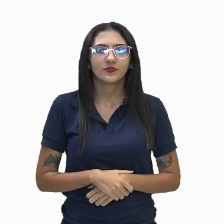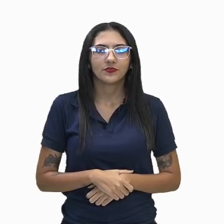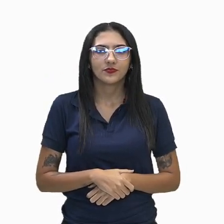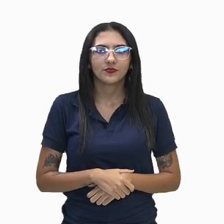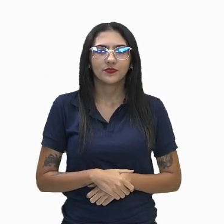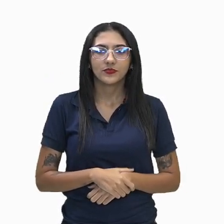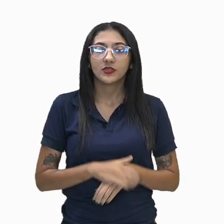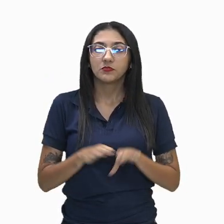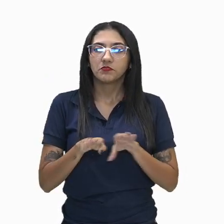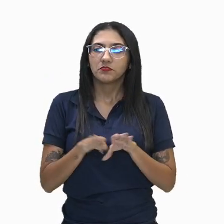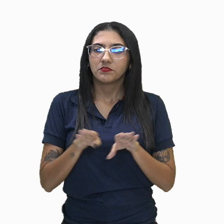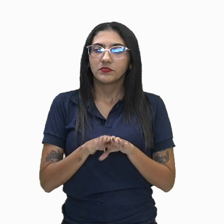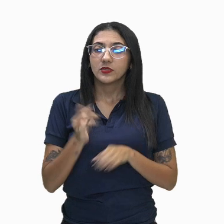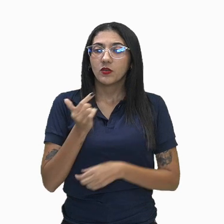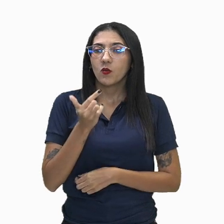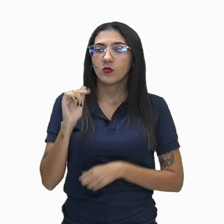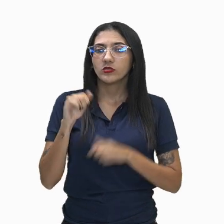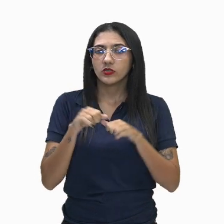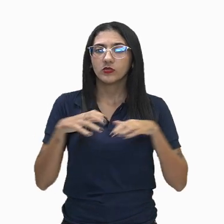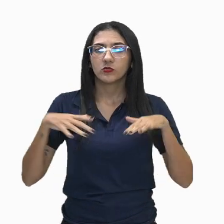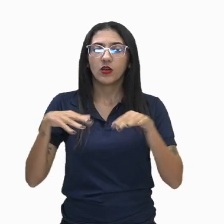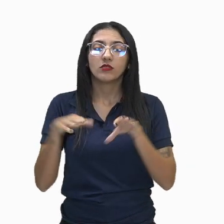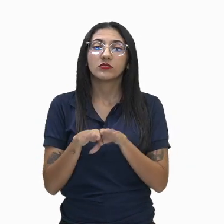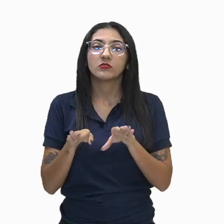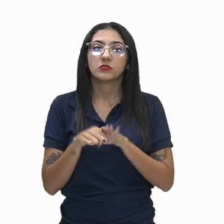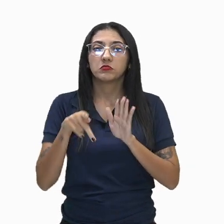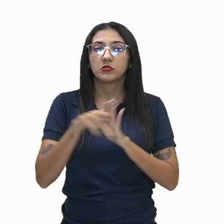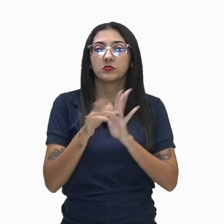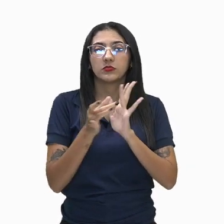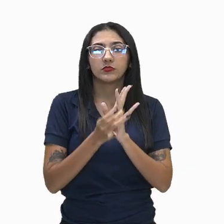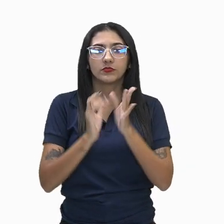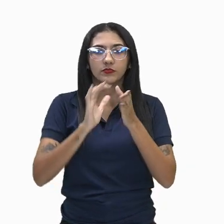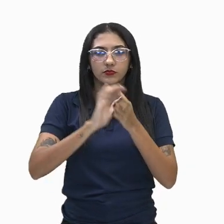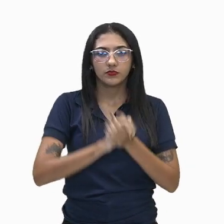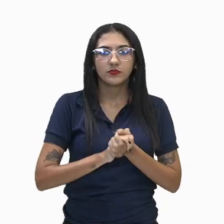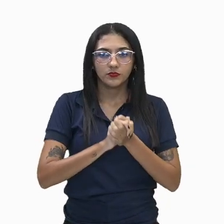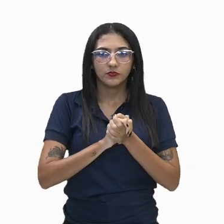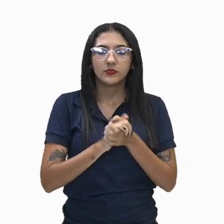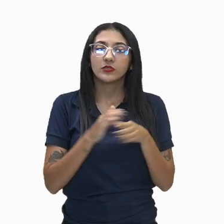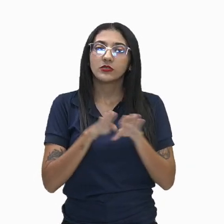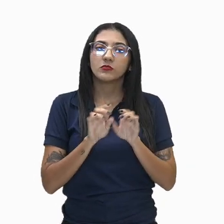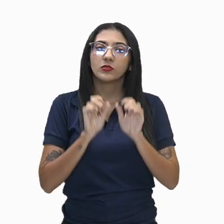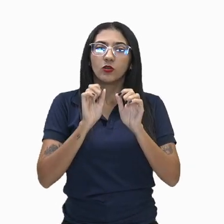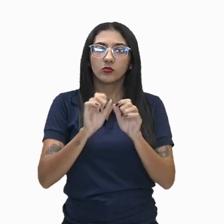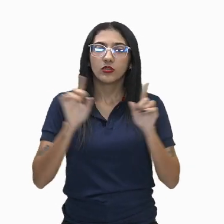outros rituais, por exemplo, os rituais de casamento, né? Que são uniões